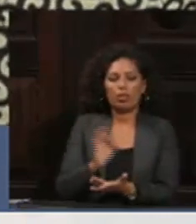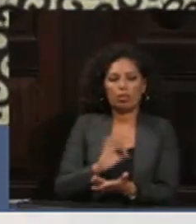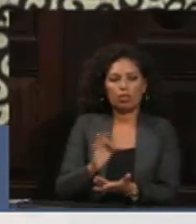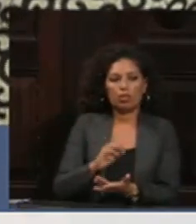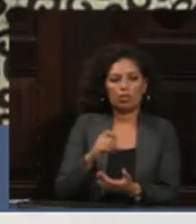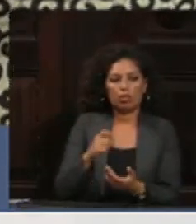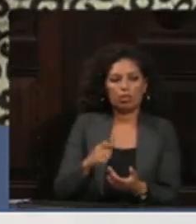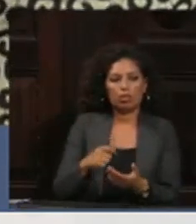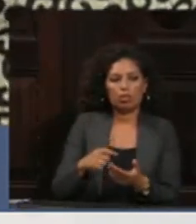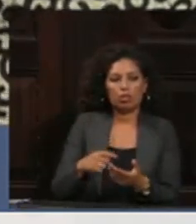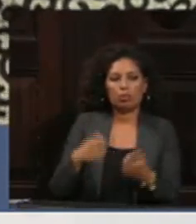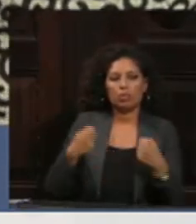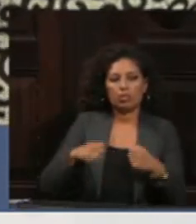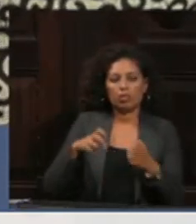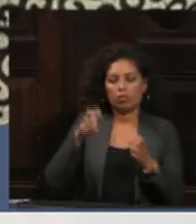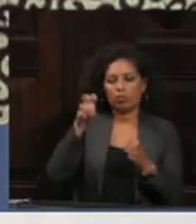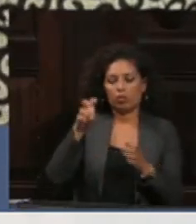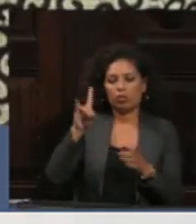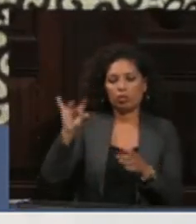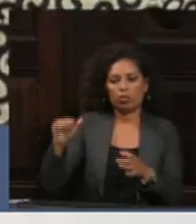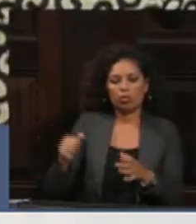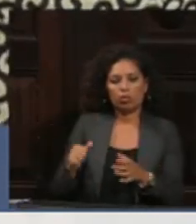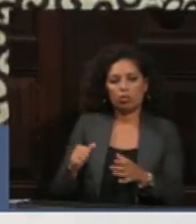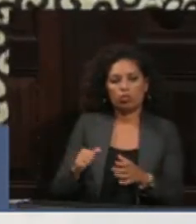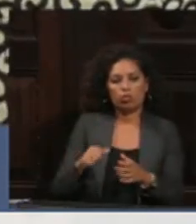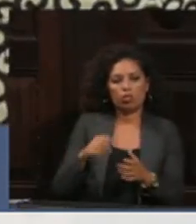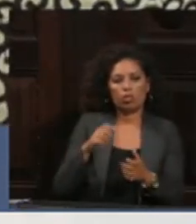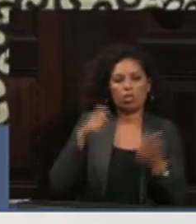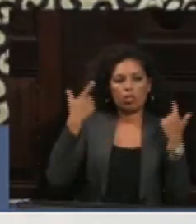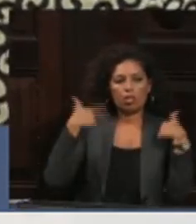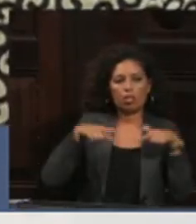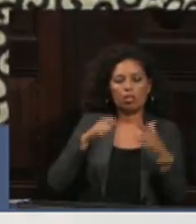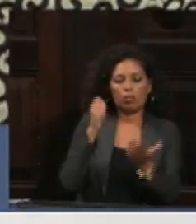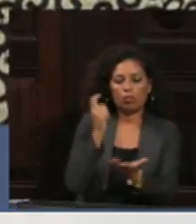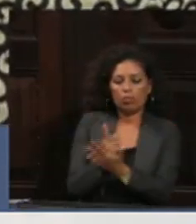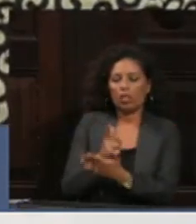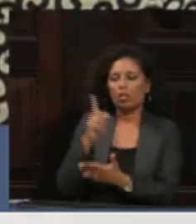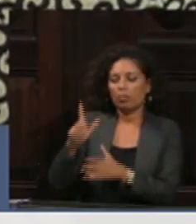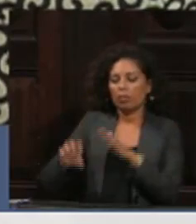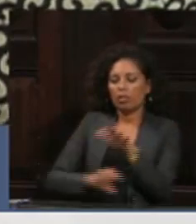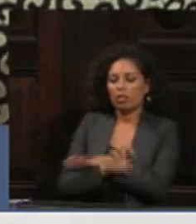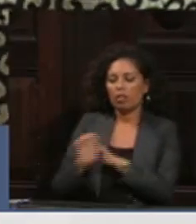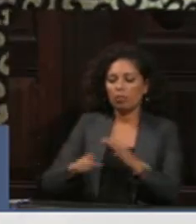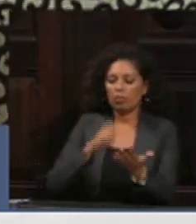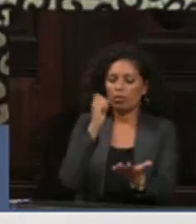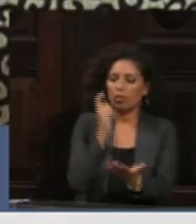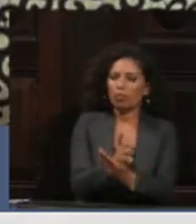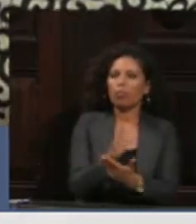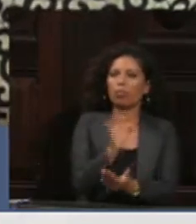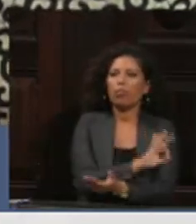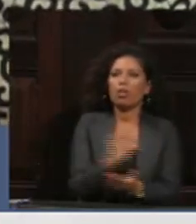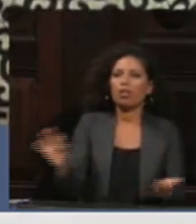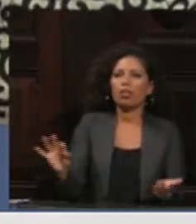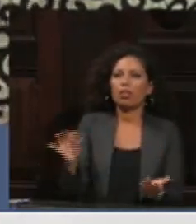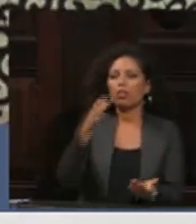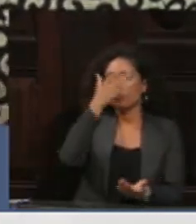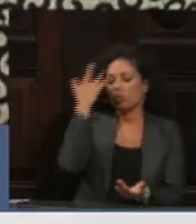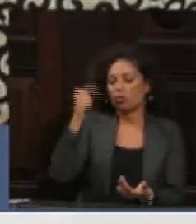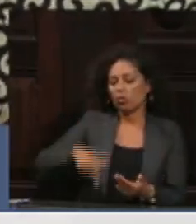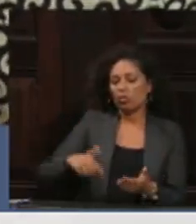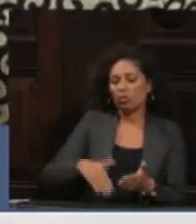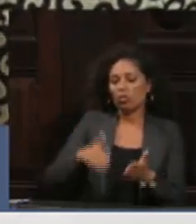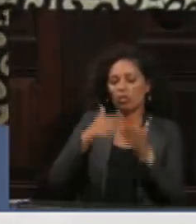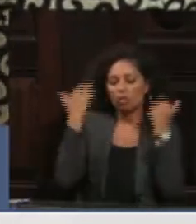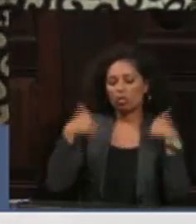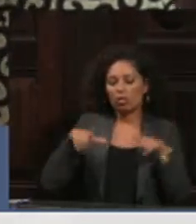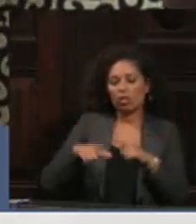no 5º dia útil do mês. A Alerj faz o pagamento à empresa, mas a empresa não repassa aos trabalhadores dessa casa. É importante que a casa